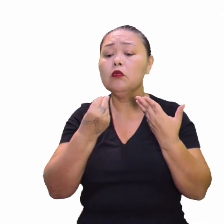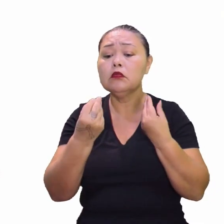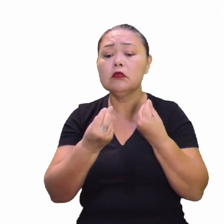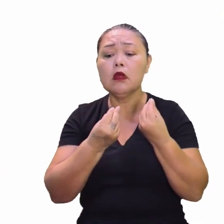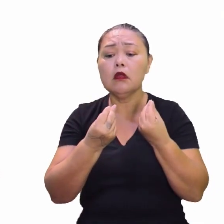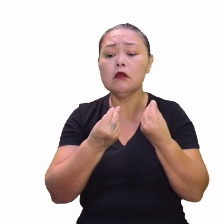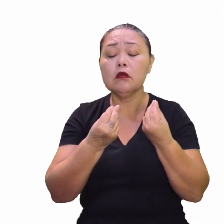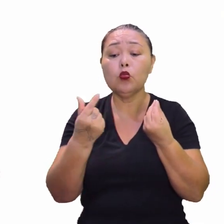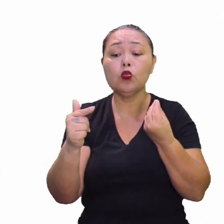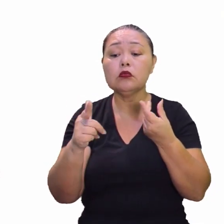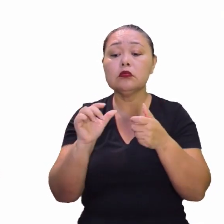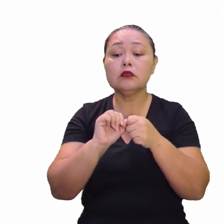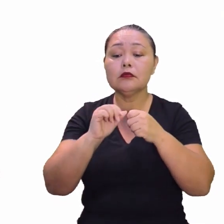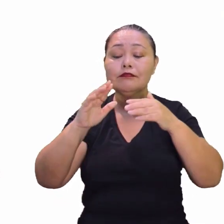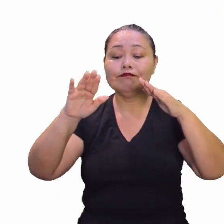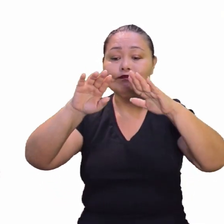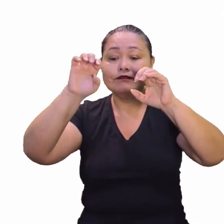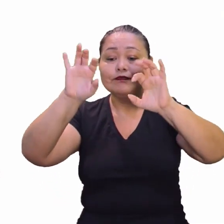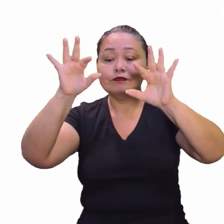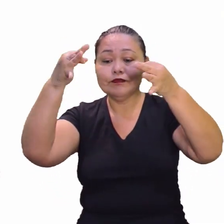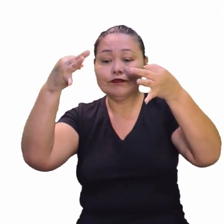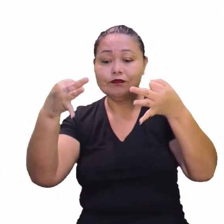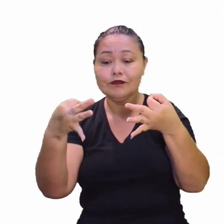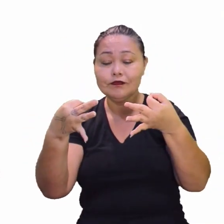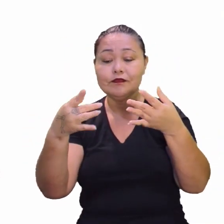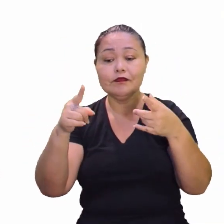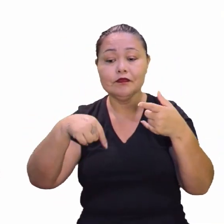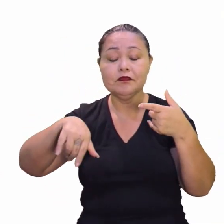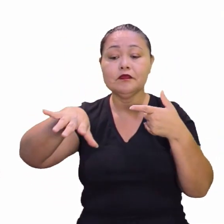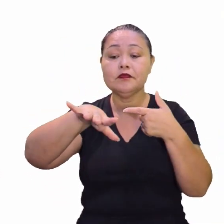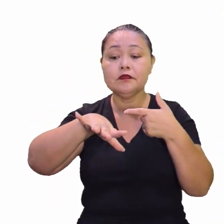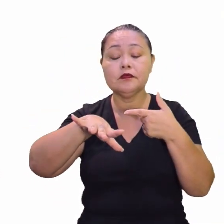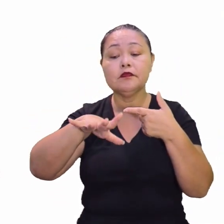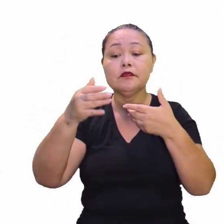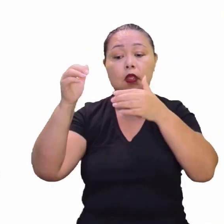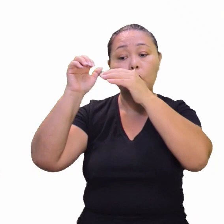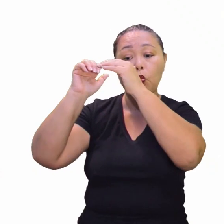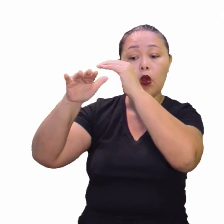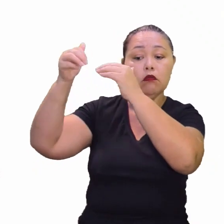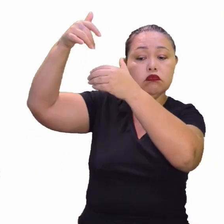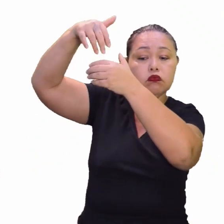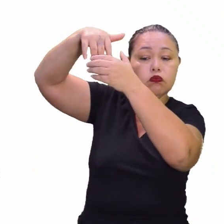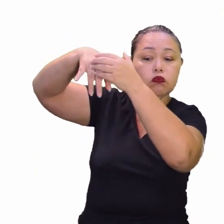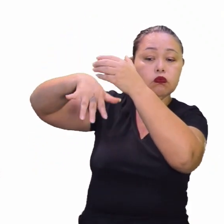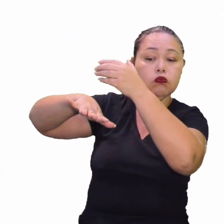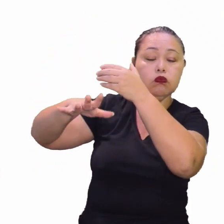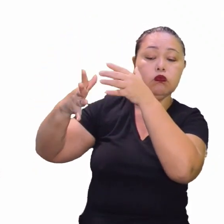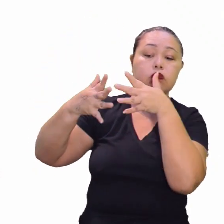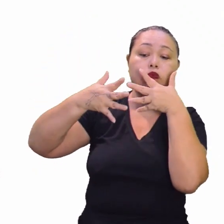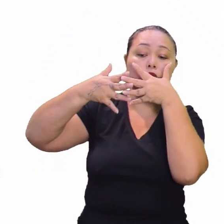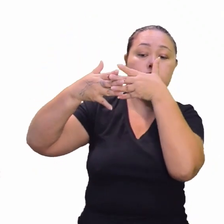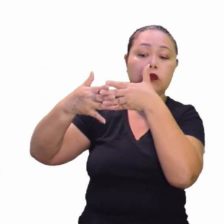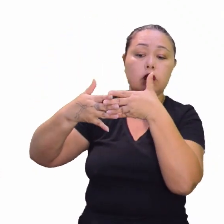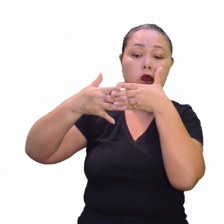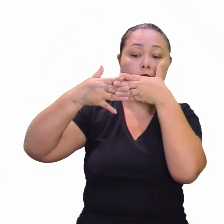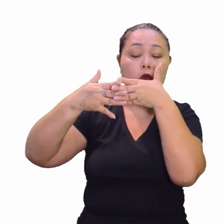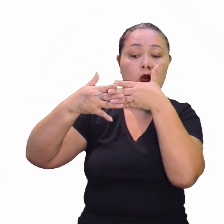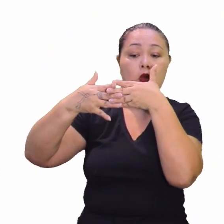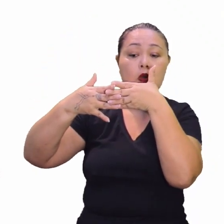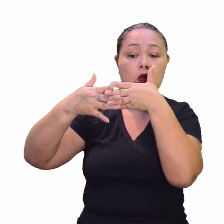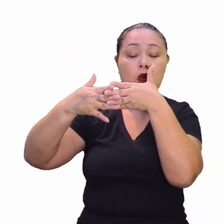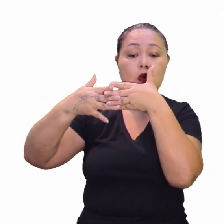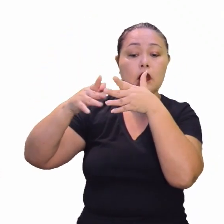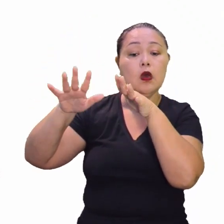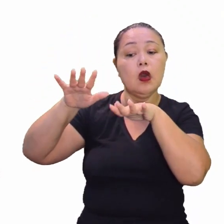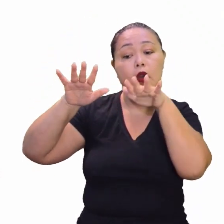gasto por nós não termos uma infraestrutura adequada, inclusive de armazenamento nos veículos. É isso? E